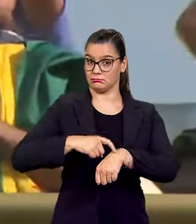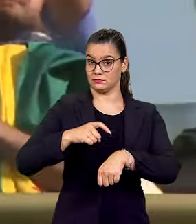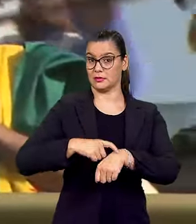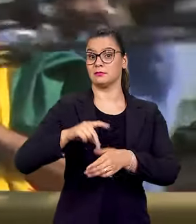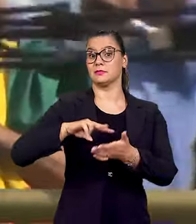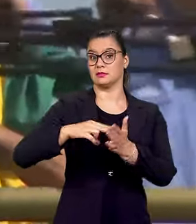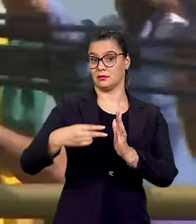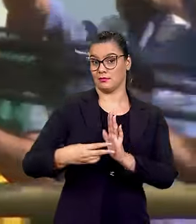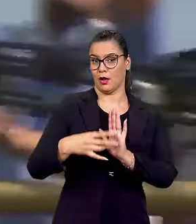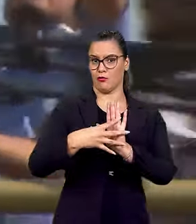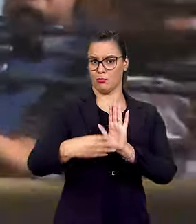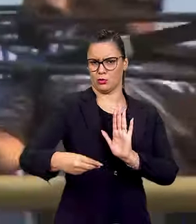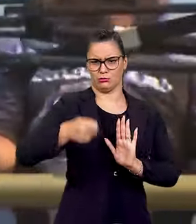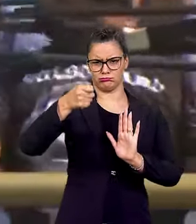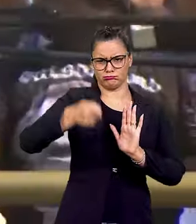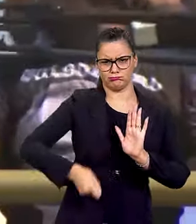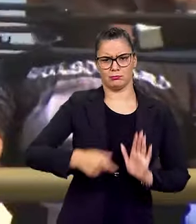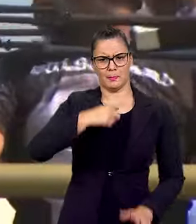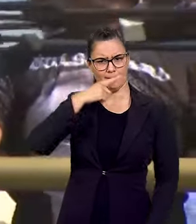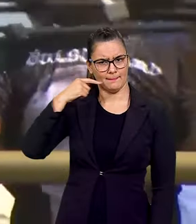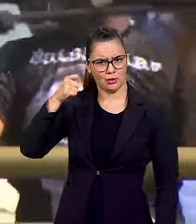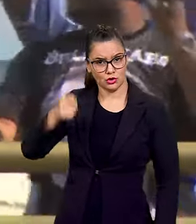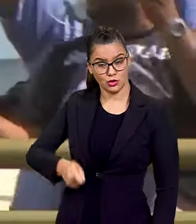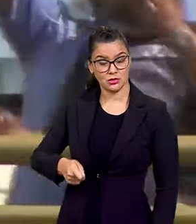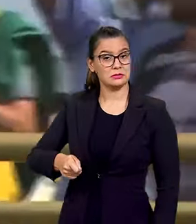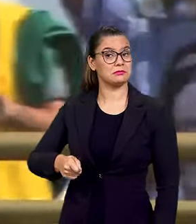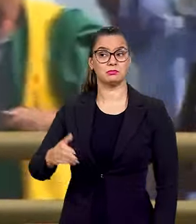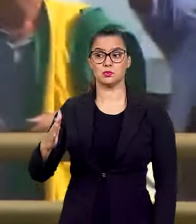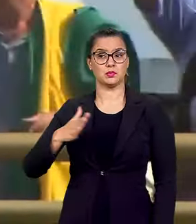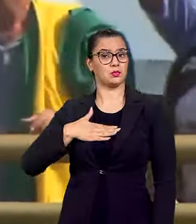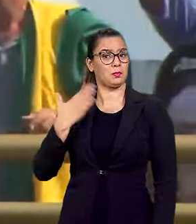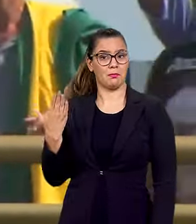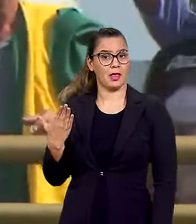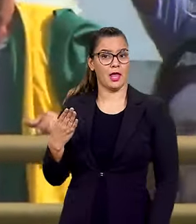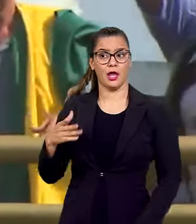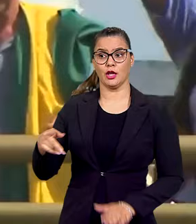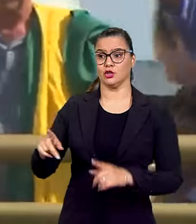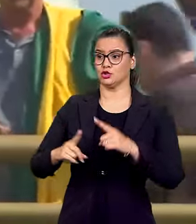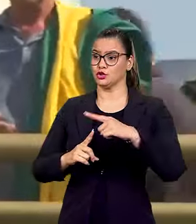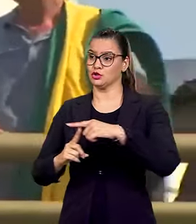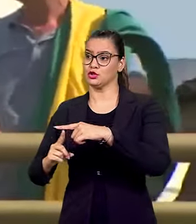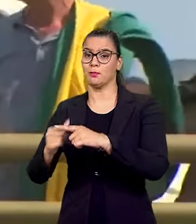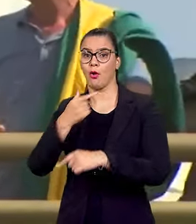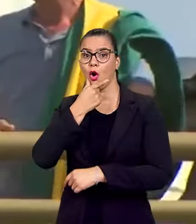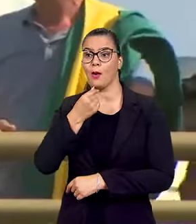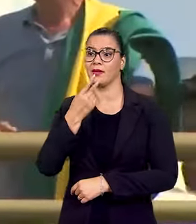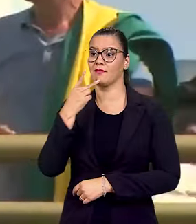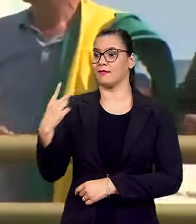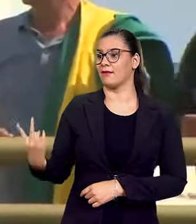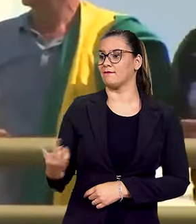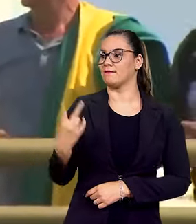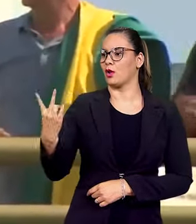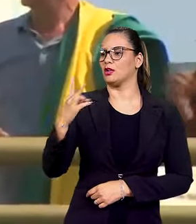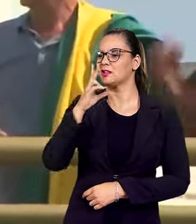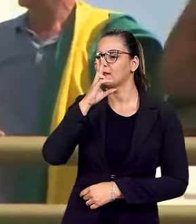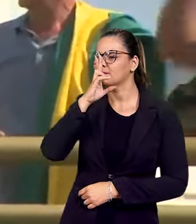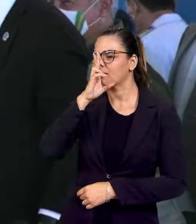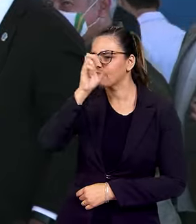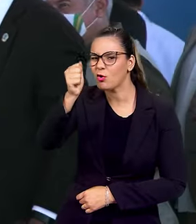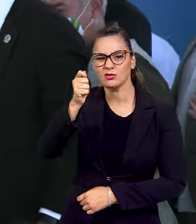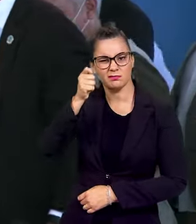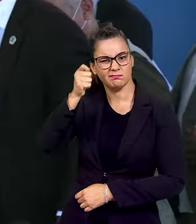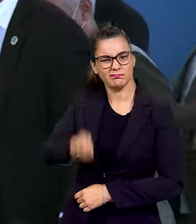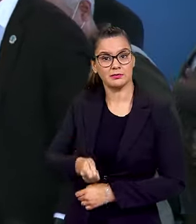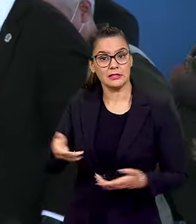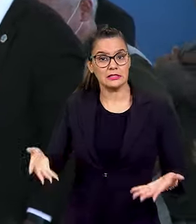Ao mesmo tempo, isso era um sintoma de um modelo autoritário, machista, nada surpreendente para um tipo de homem que representava a valorização